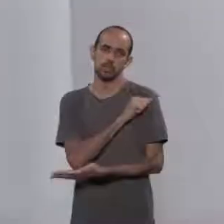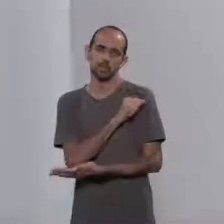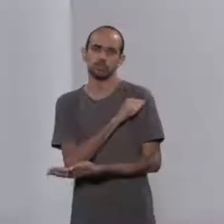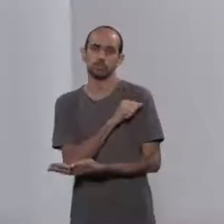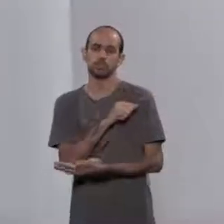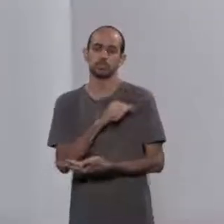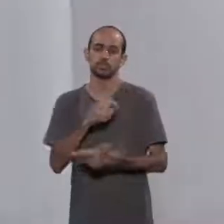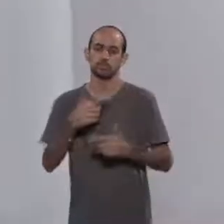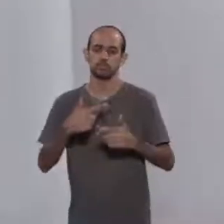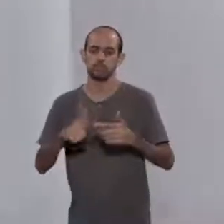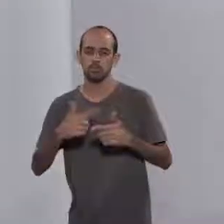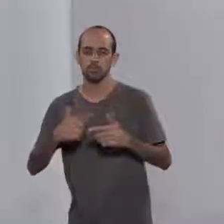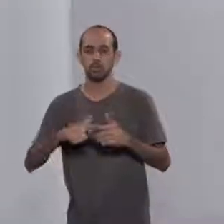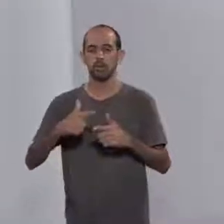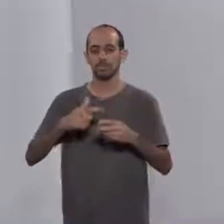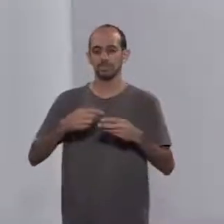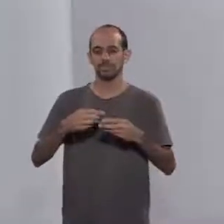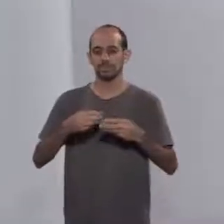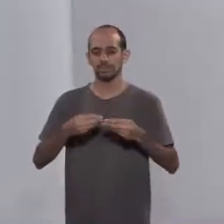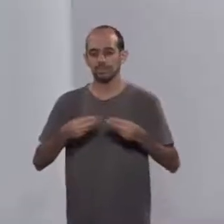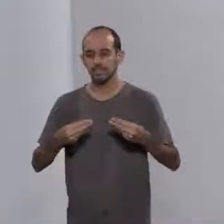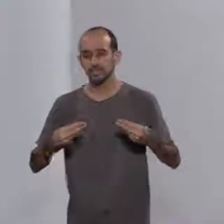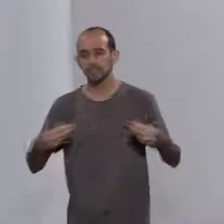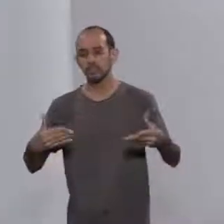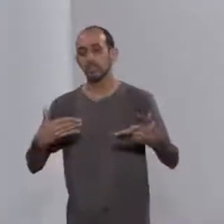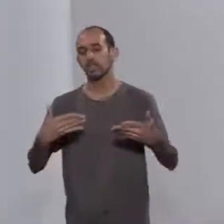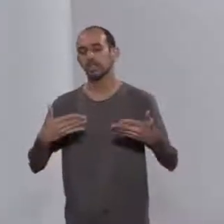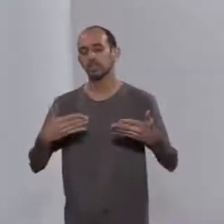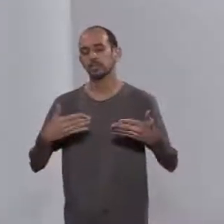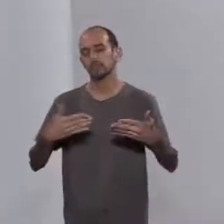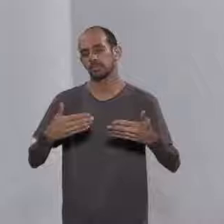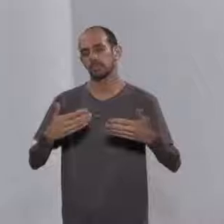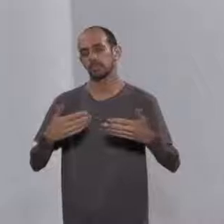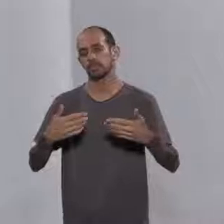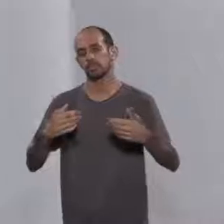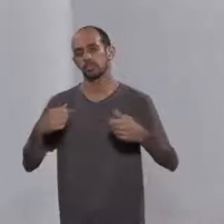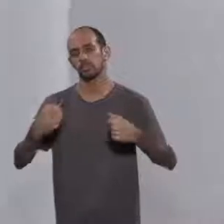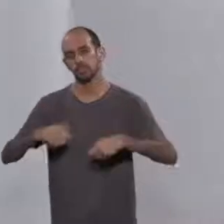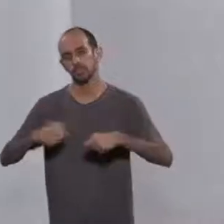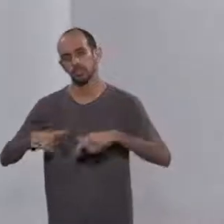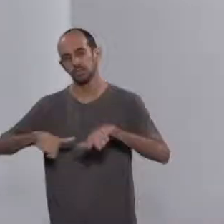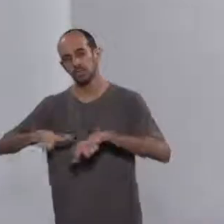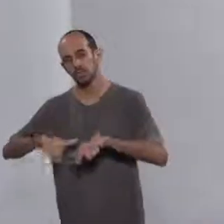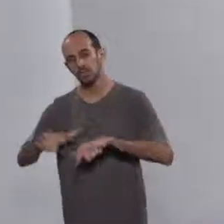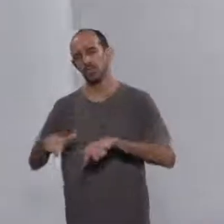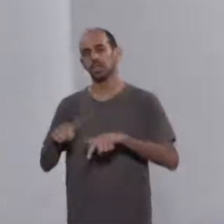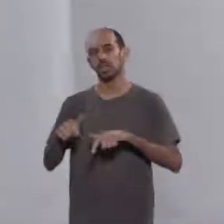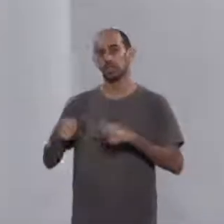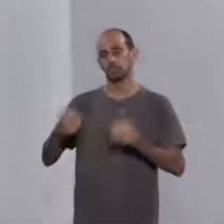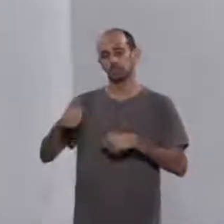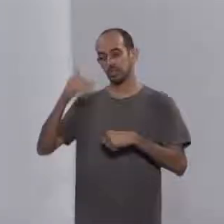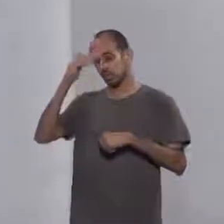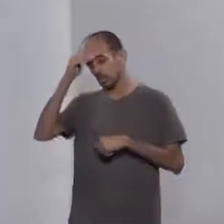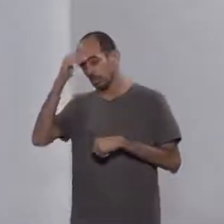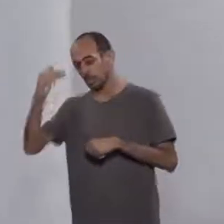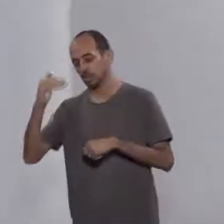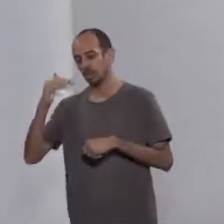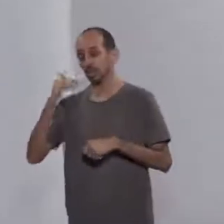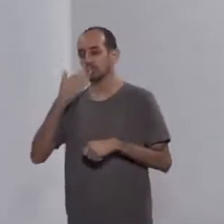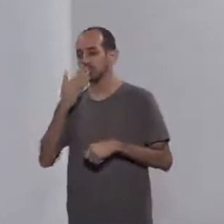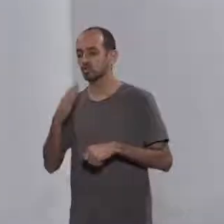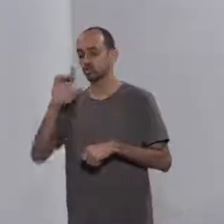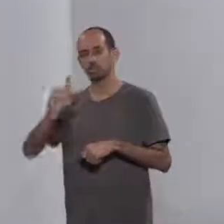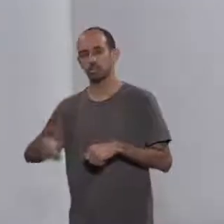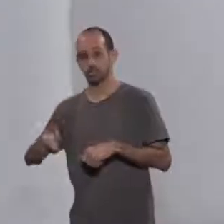têm algumas questões sensoriais que são muito específicas. Então, a gente trabalha com essa questão, respeitando também essa especificidade